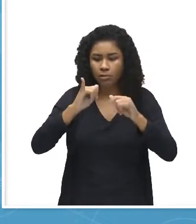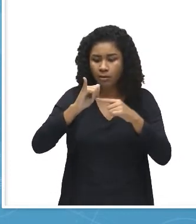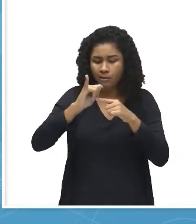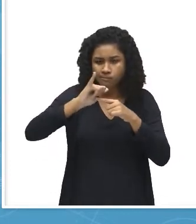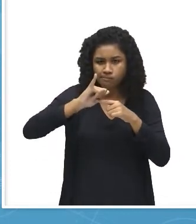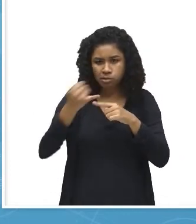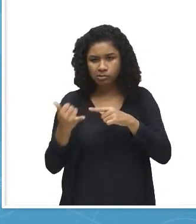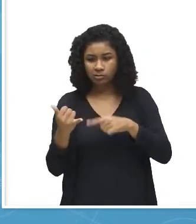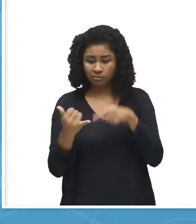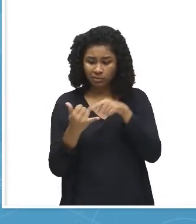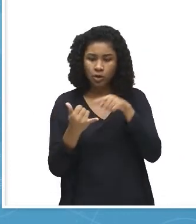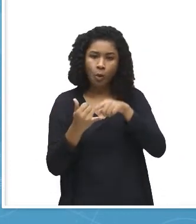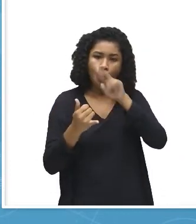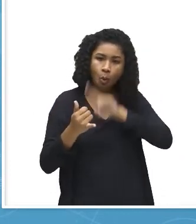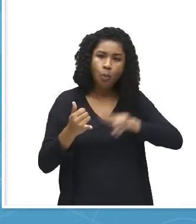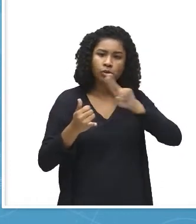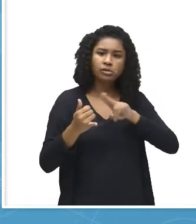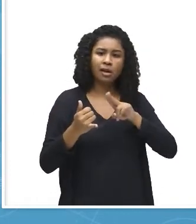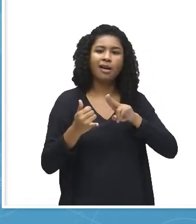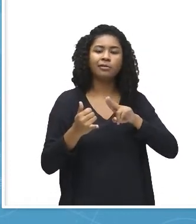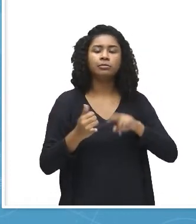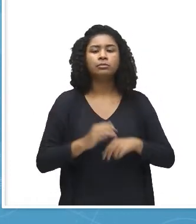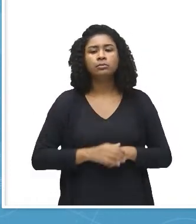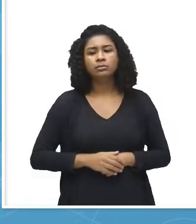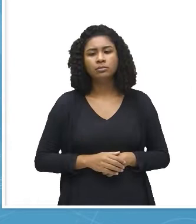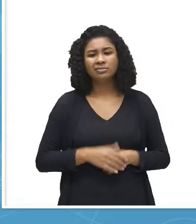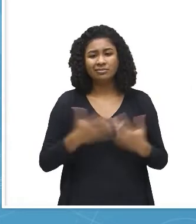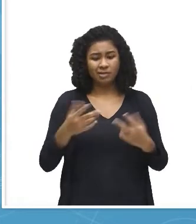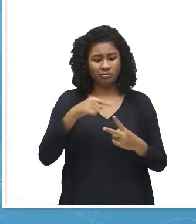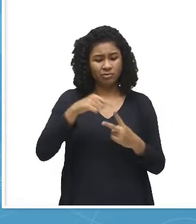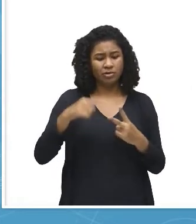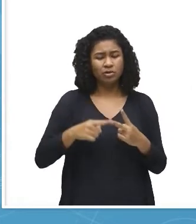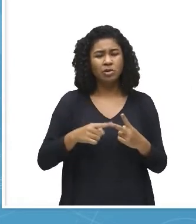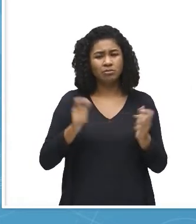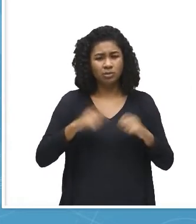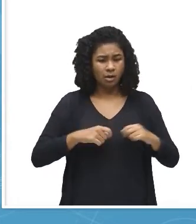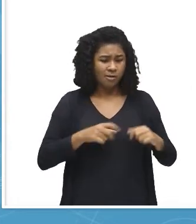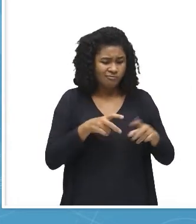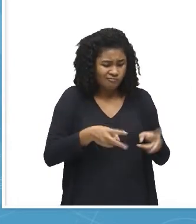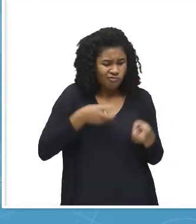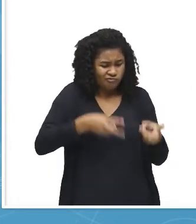chamada economia gomífera. Existe uma certa